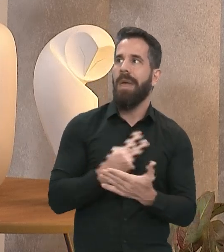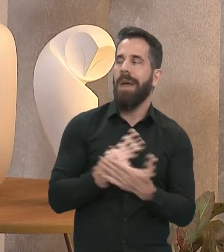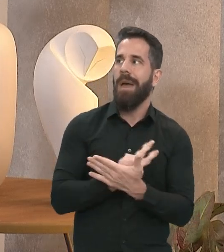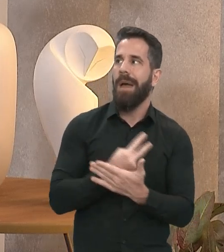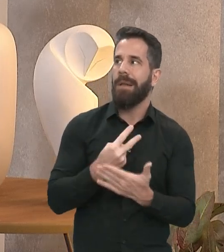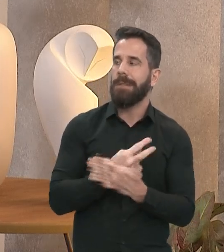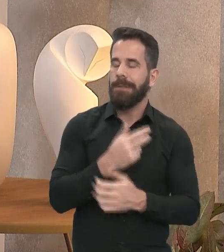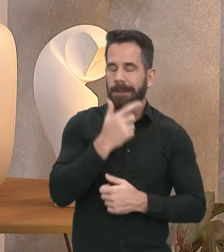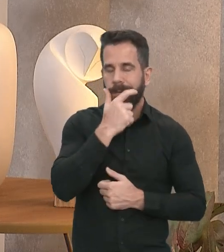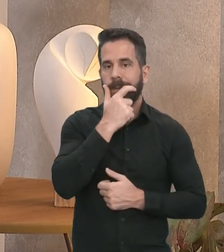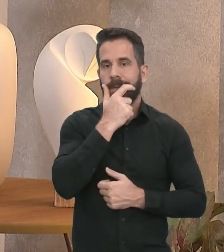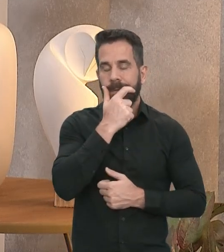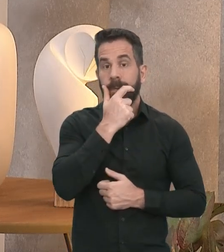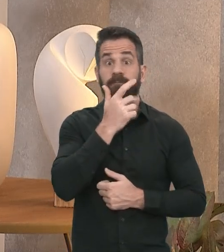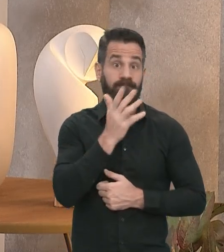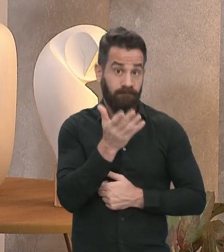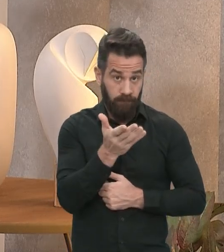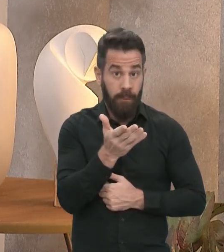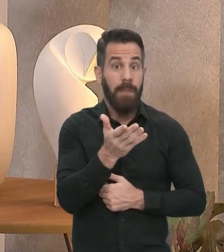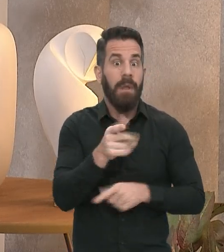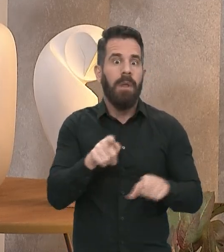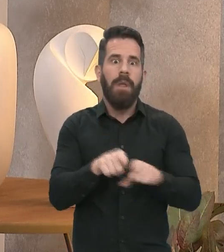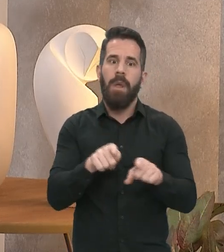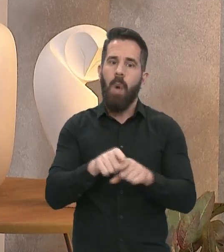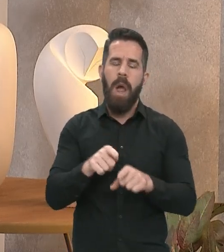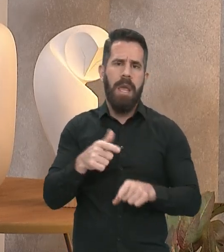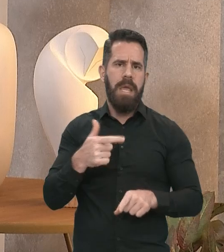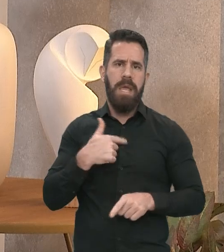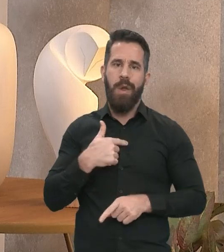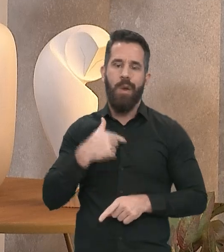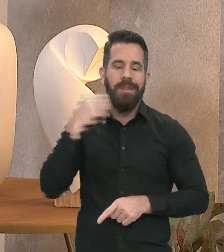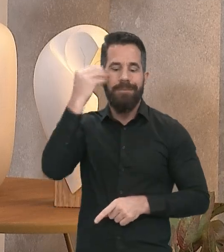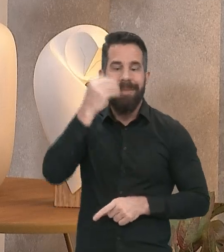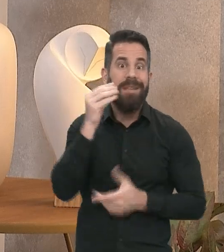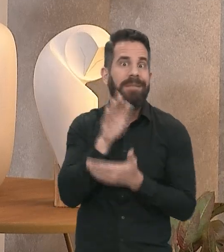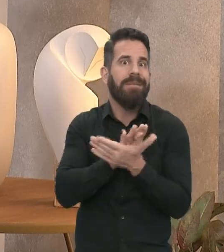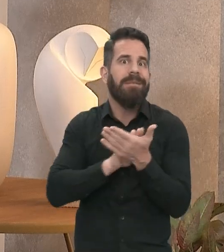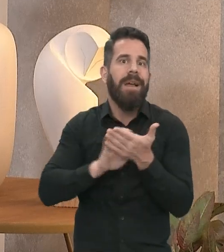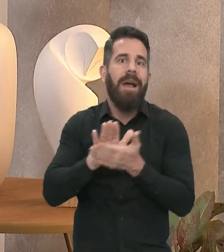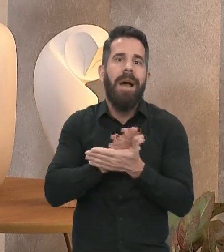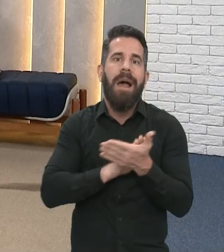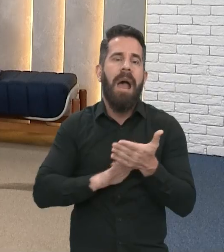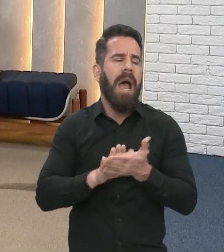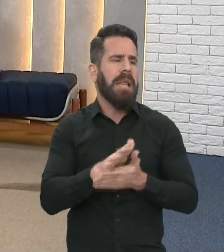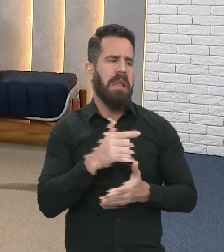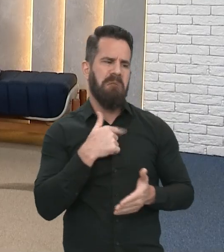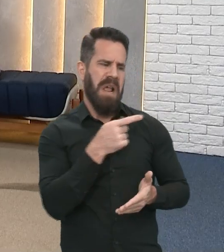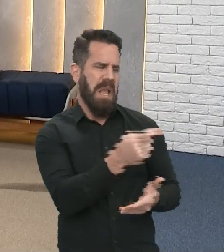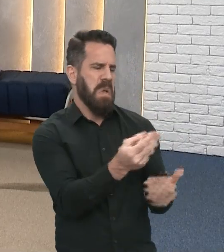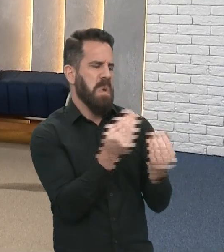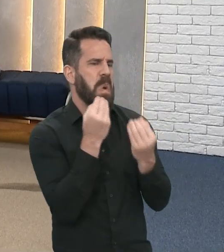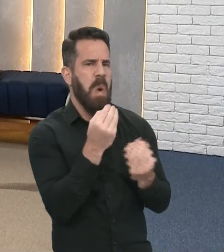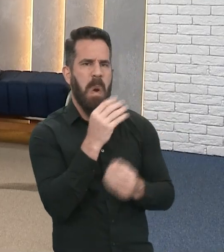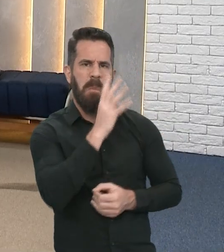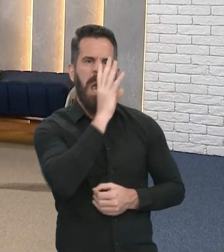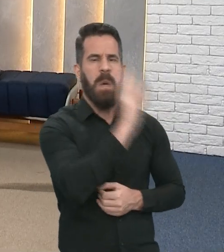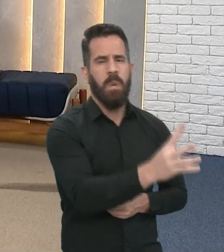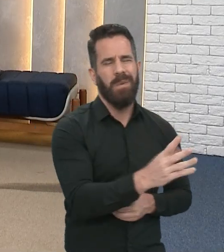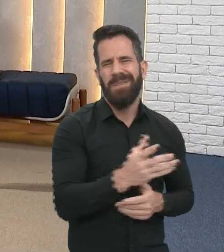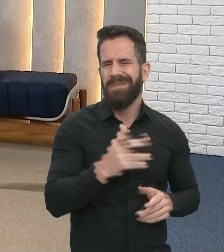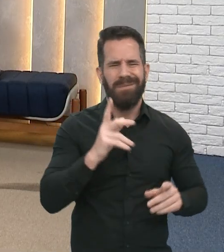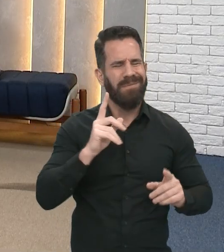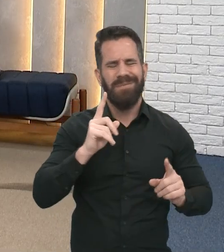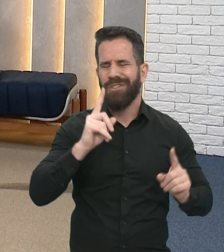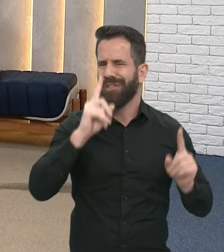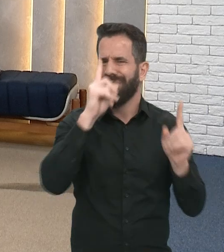pautar a nossa vivência em cima da do outro, né? Então... São realidades diferentes, Exato. né? E eu acho que quando a gente